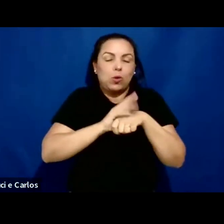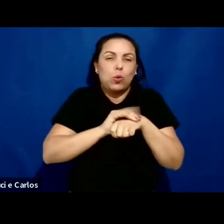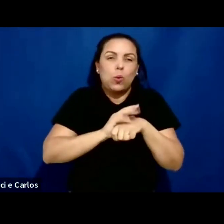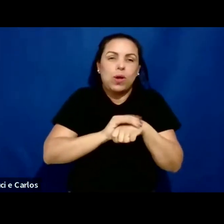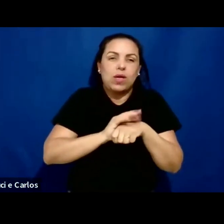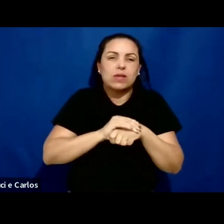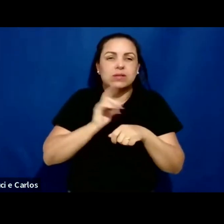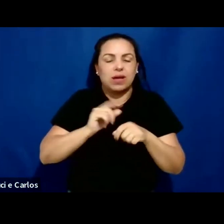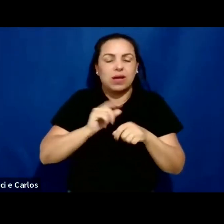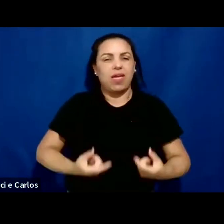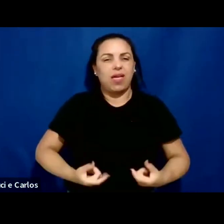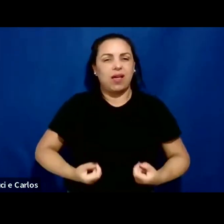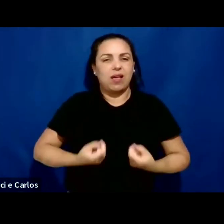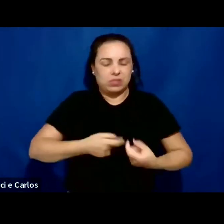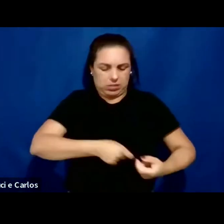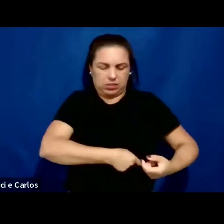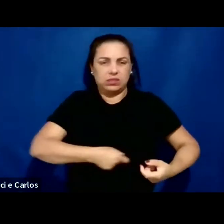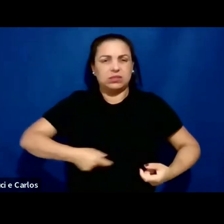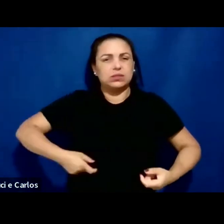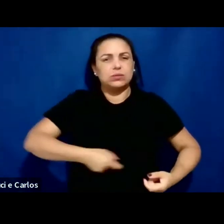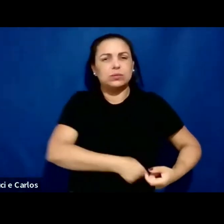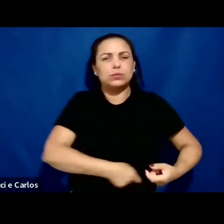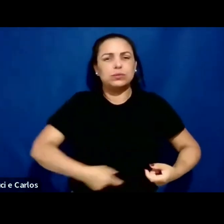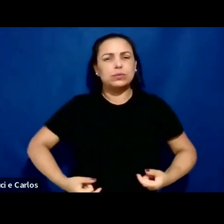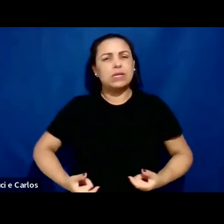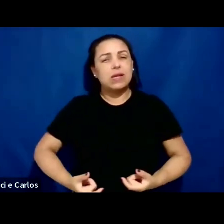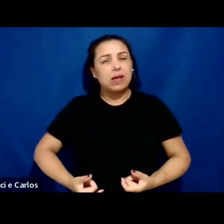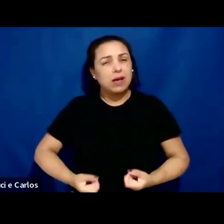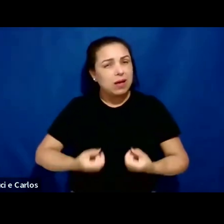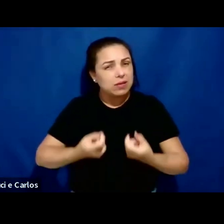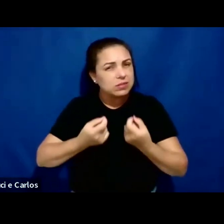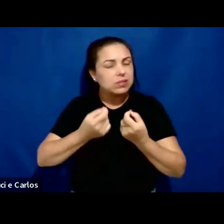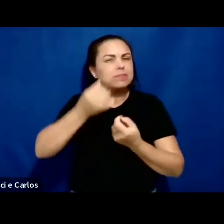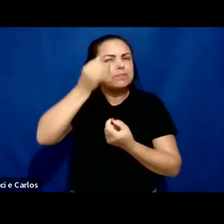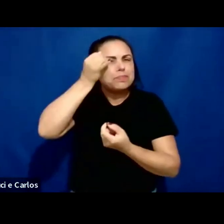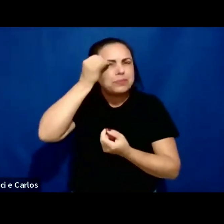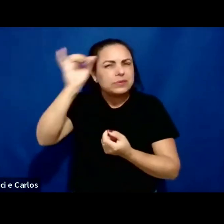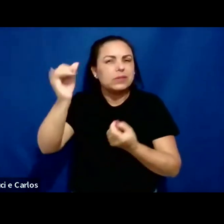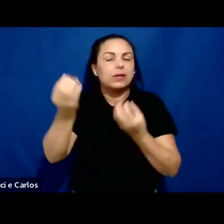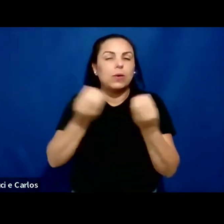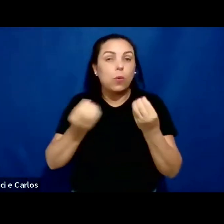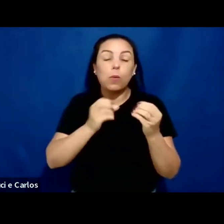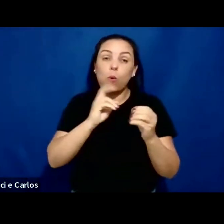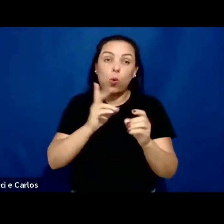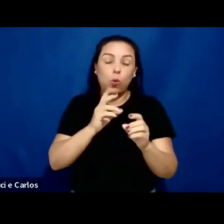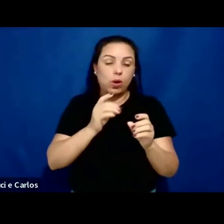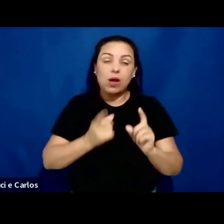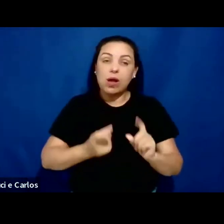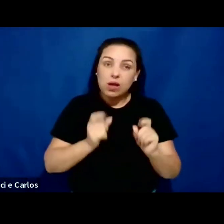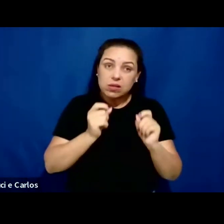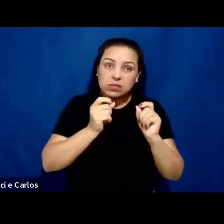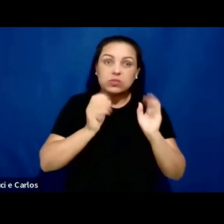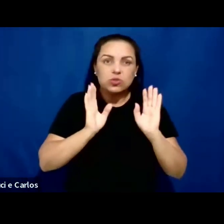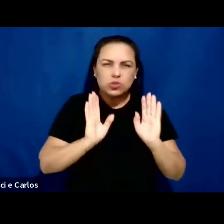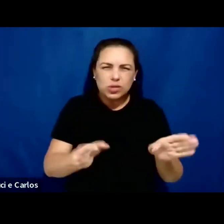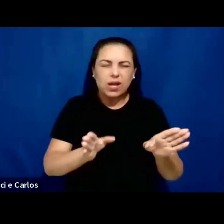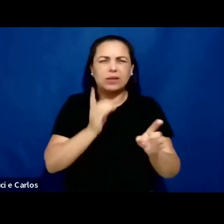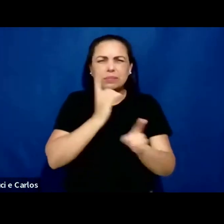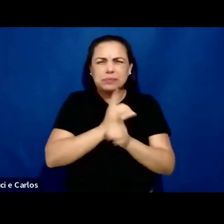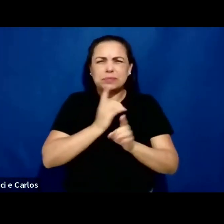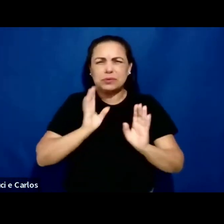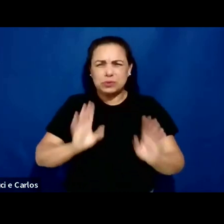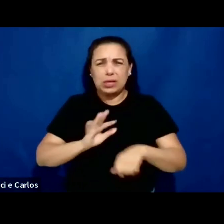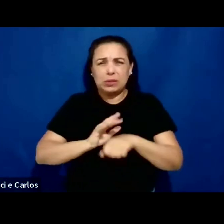que é câncer coloretal. E o nosso convidado muito especial, ele também já está na sala, que é o Dr. Cléber Borges. Ele está